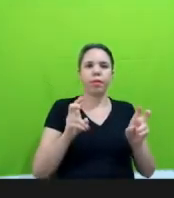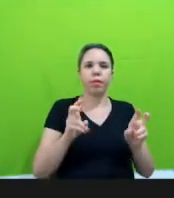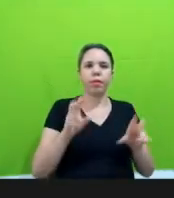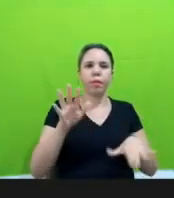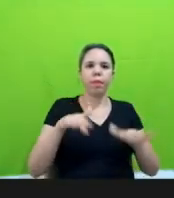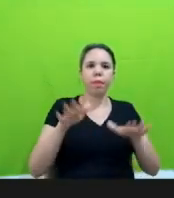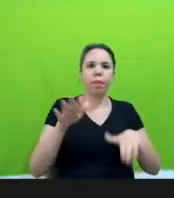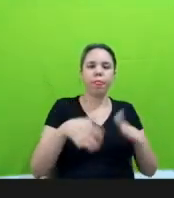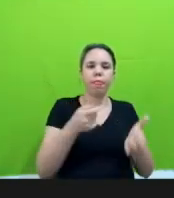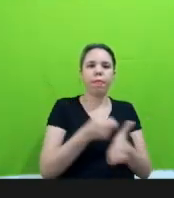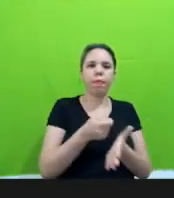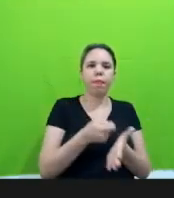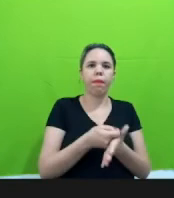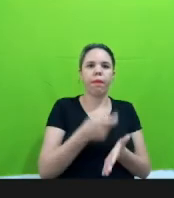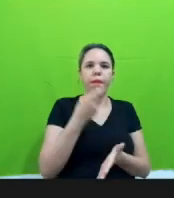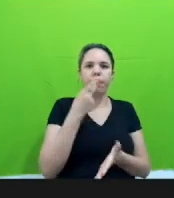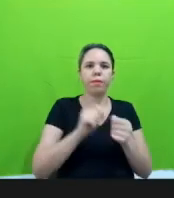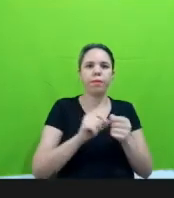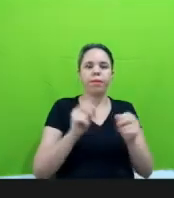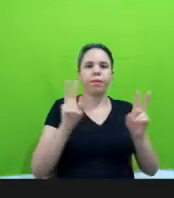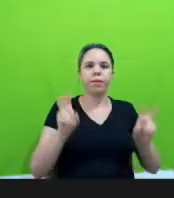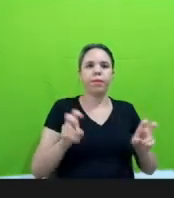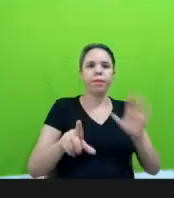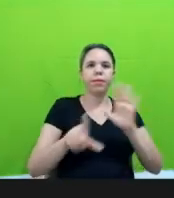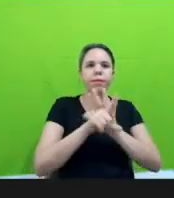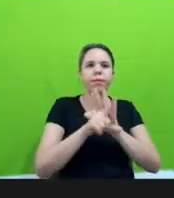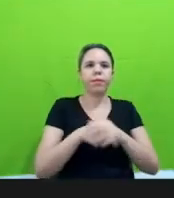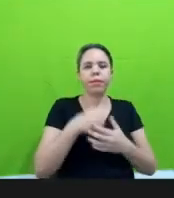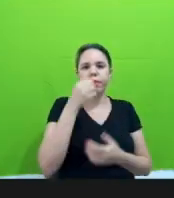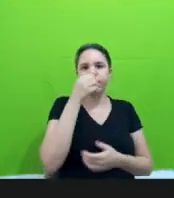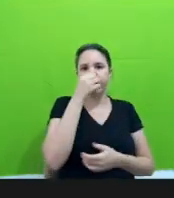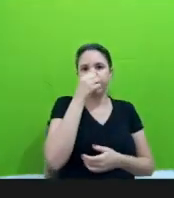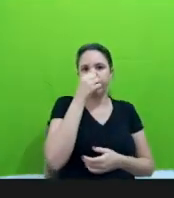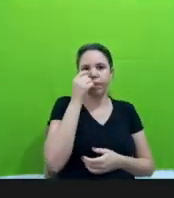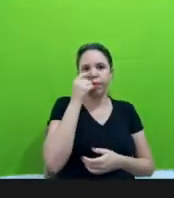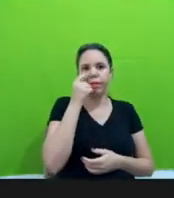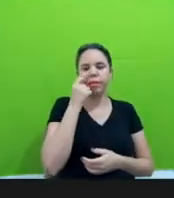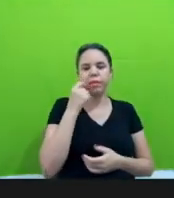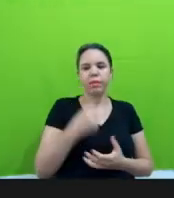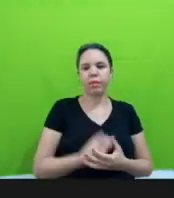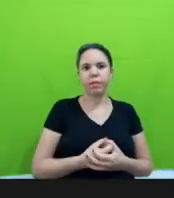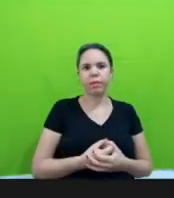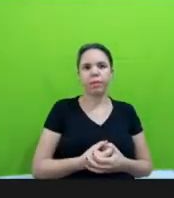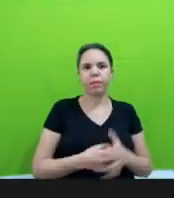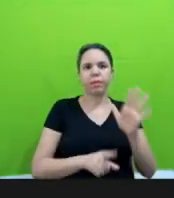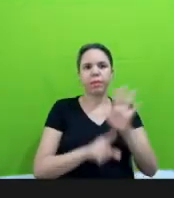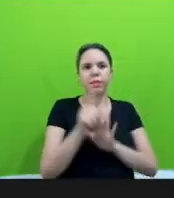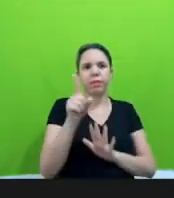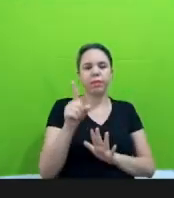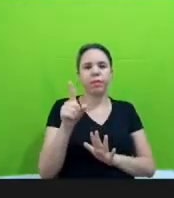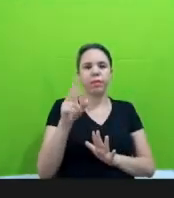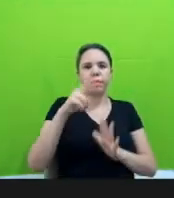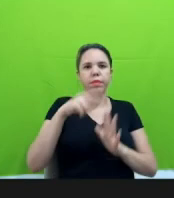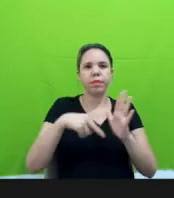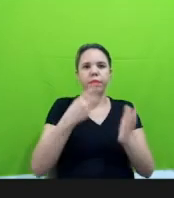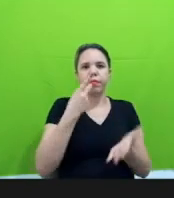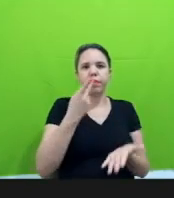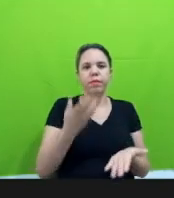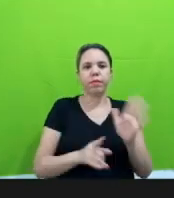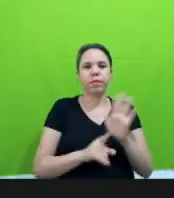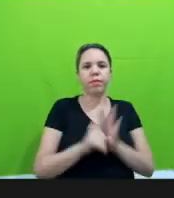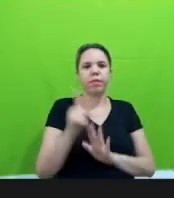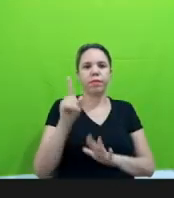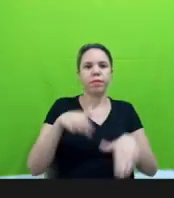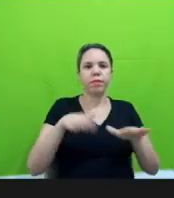obrigado a fazer aquela questão por lei, né? Às vezes tu pergunta de um relatório, às vezes tu pergunta de uma